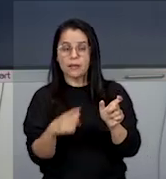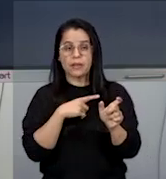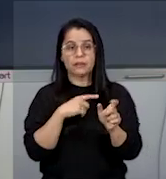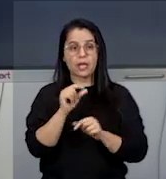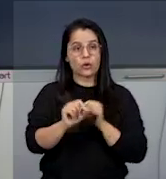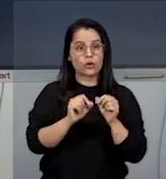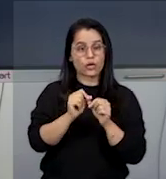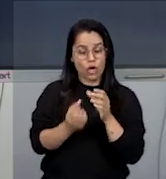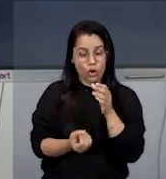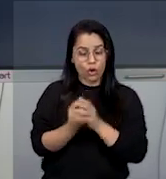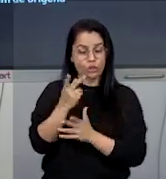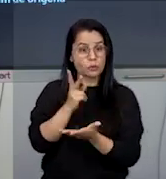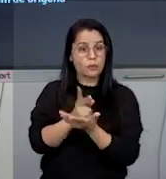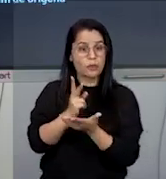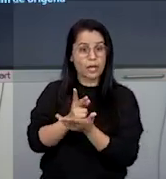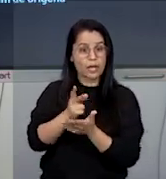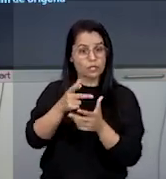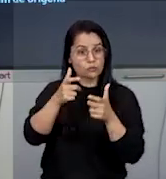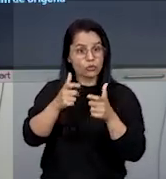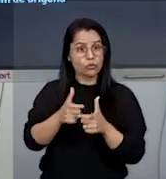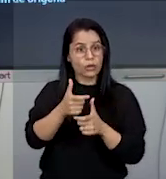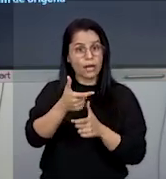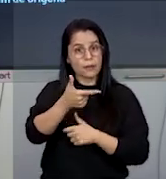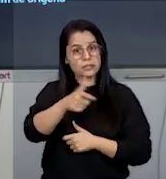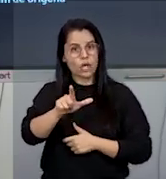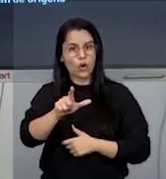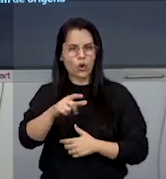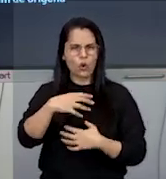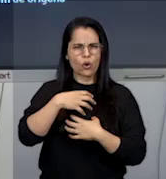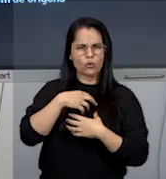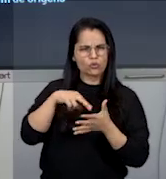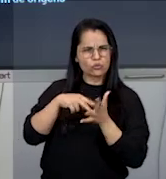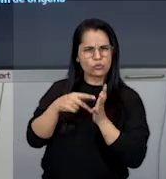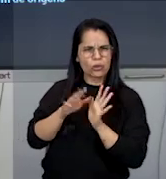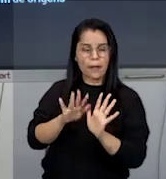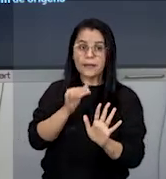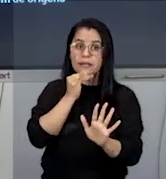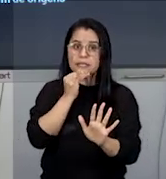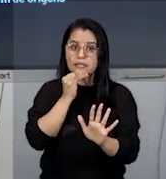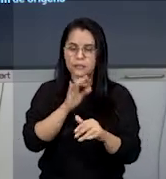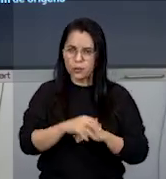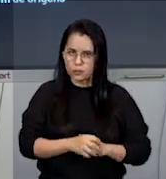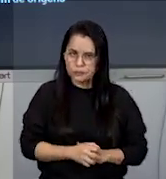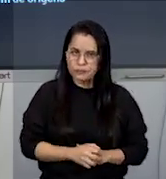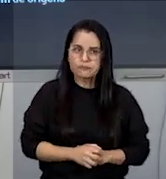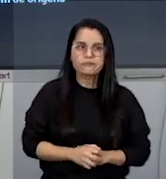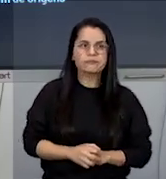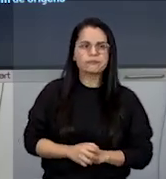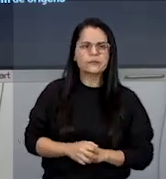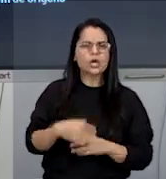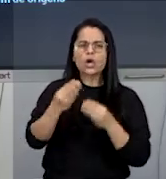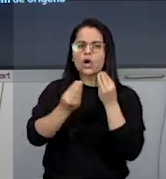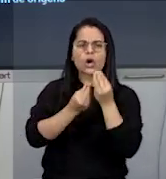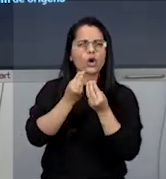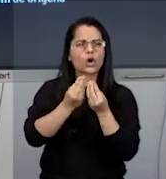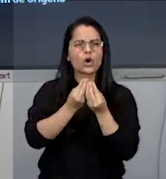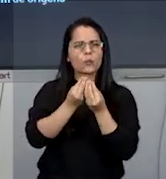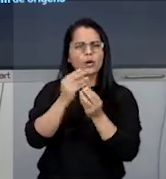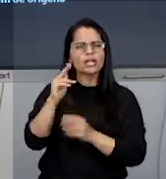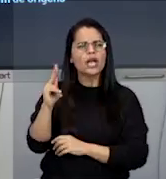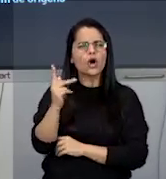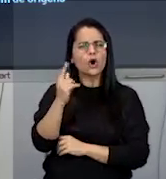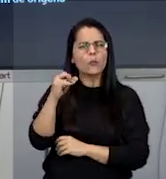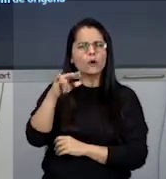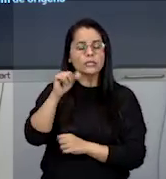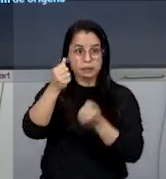outros sentidos. Ah, vai ter que dar exemplo, senão a gente não vai entender, não é? E quando que é homonímia?